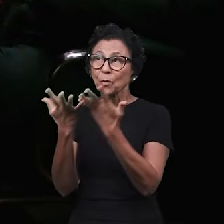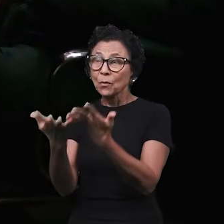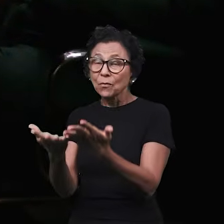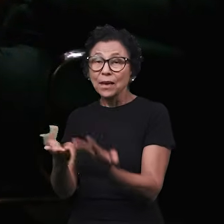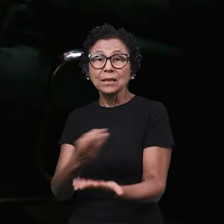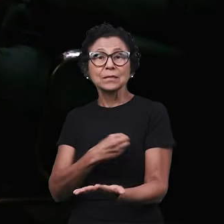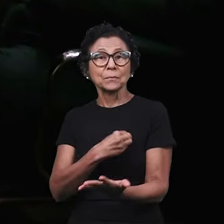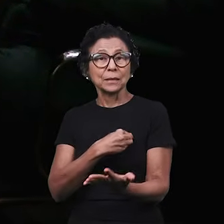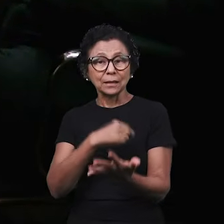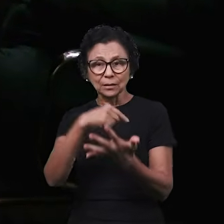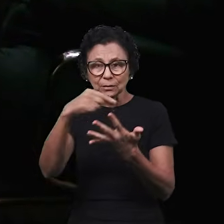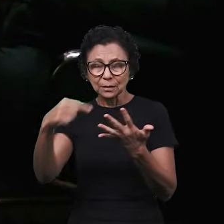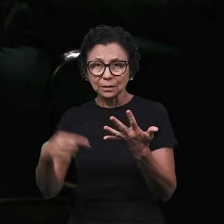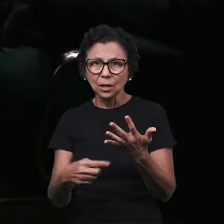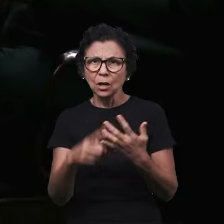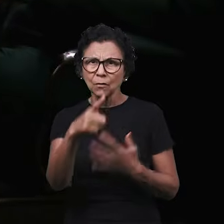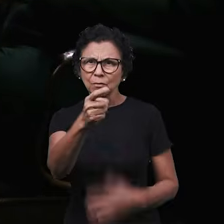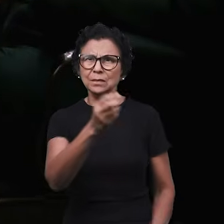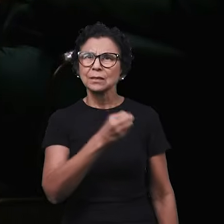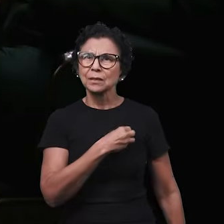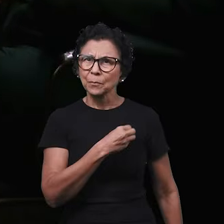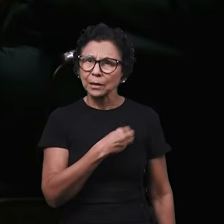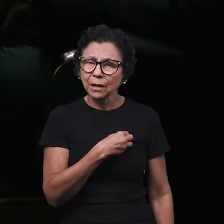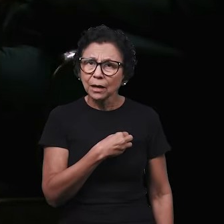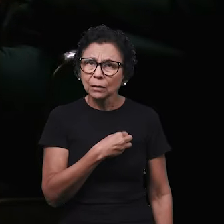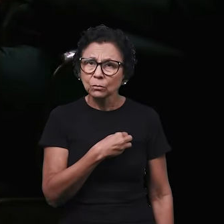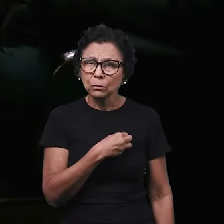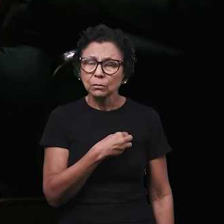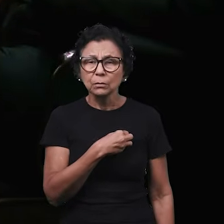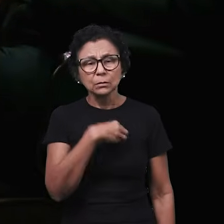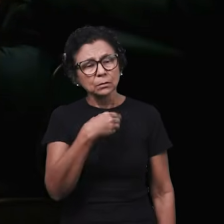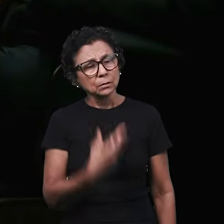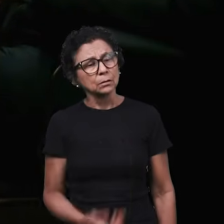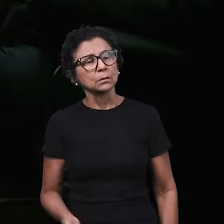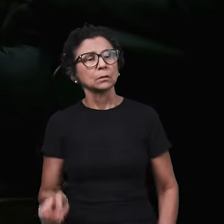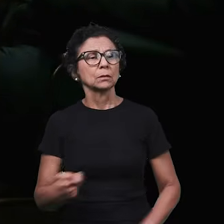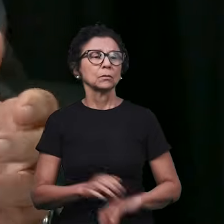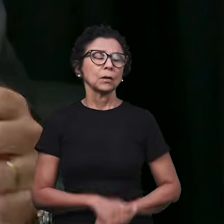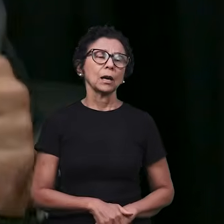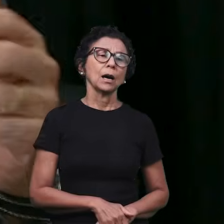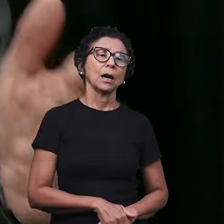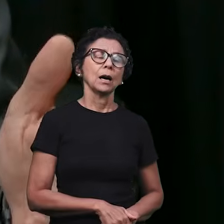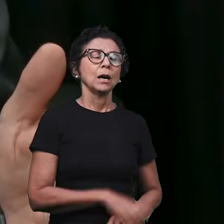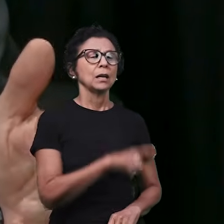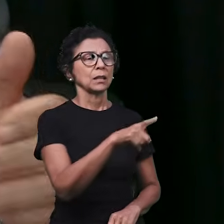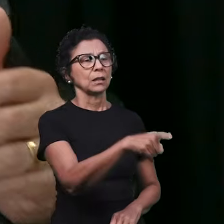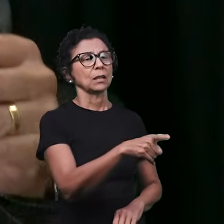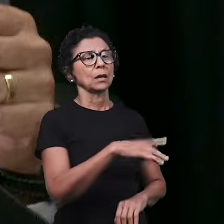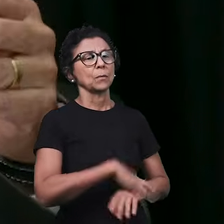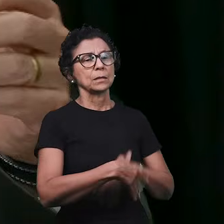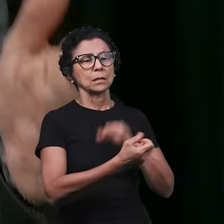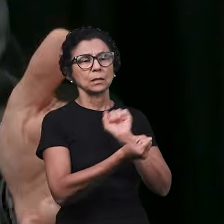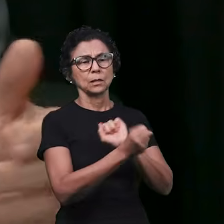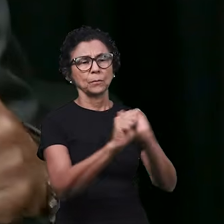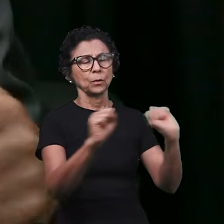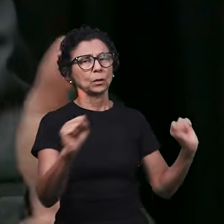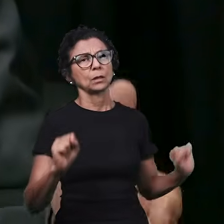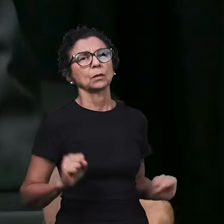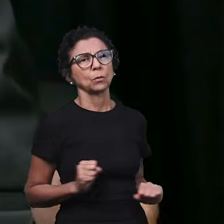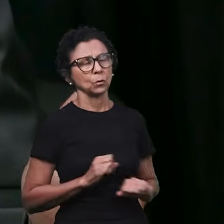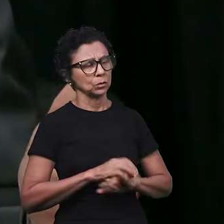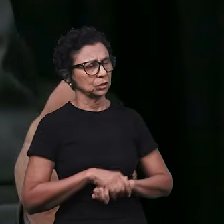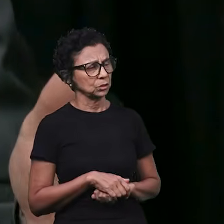deixa... Você é leproso? É fora do arraial. Não, mas ele foi curado da lepra, ele se arrependeu, ele foi lá, tinha